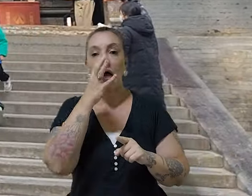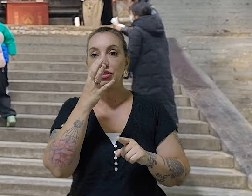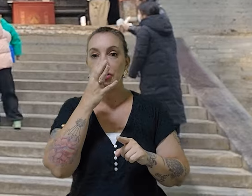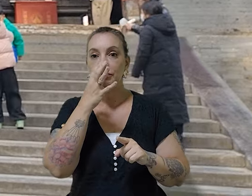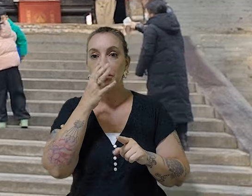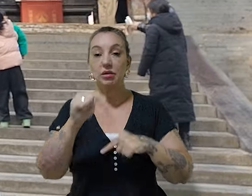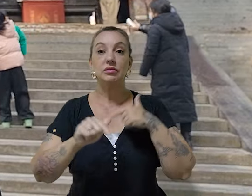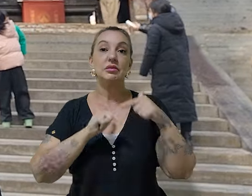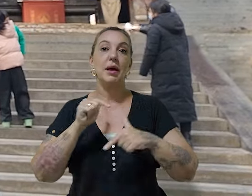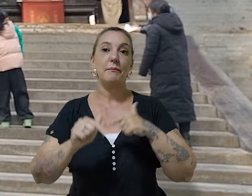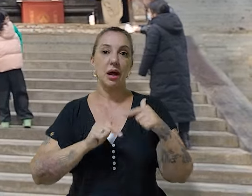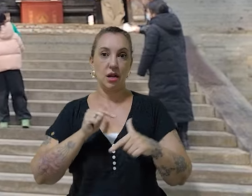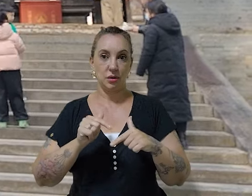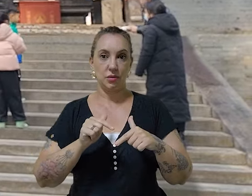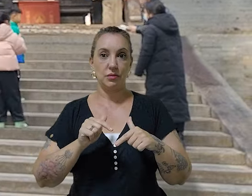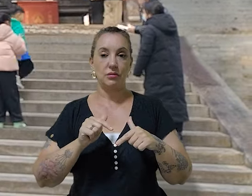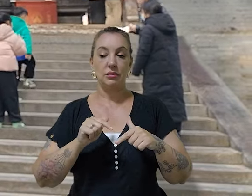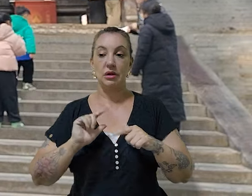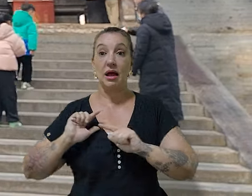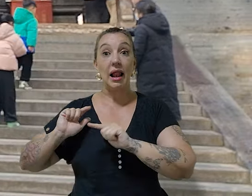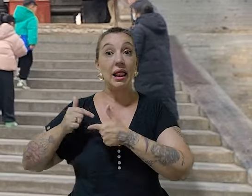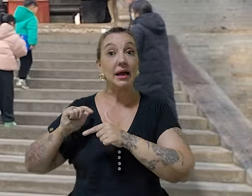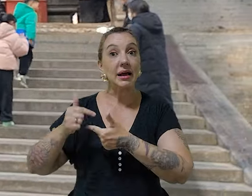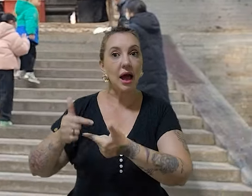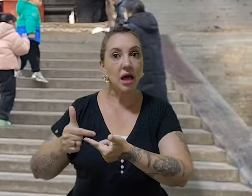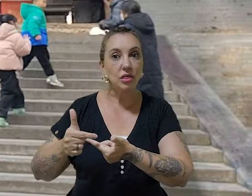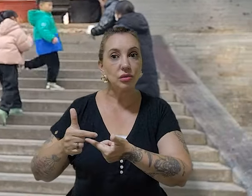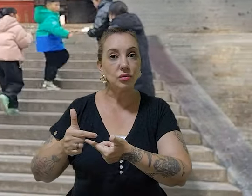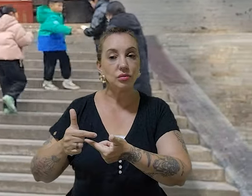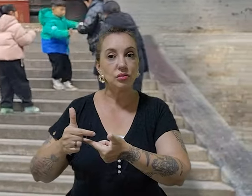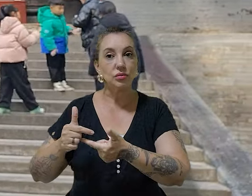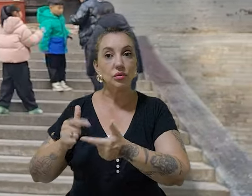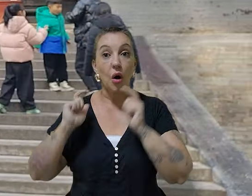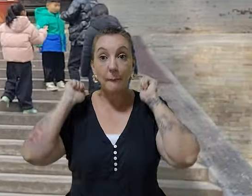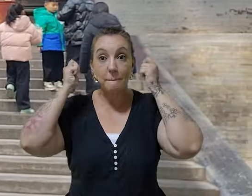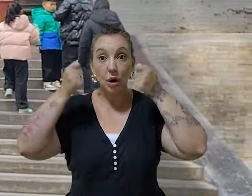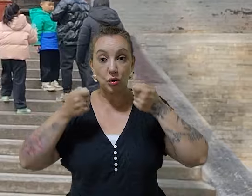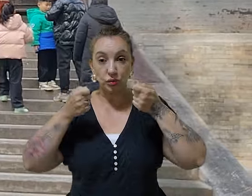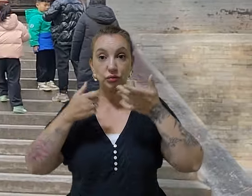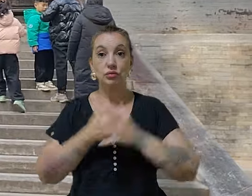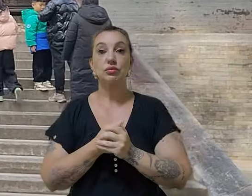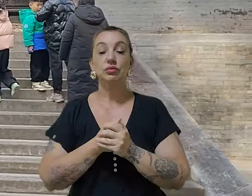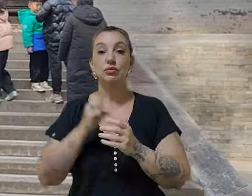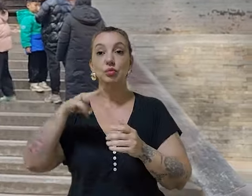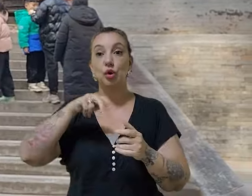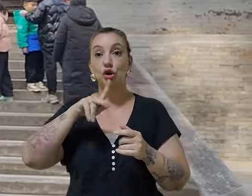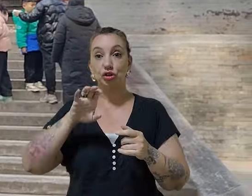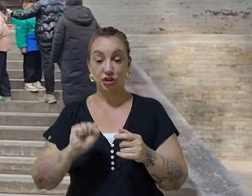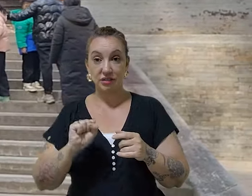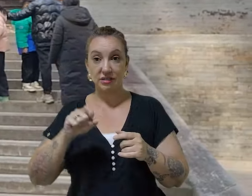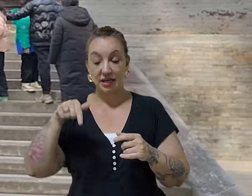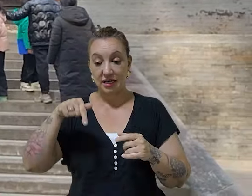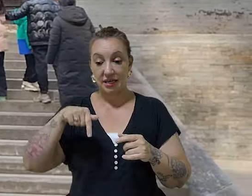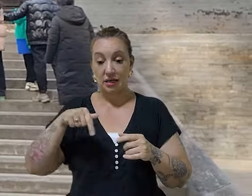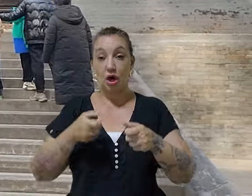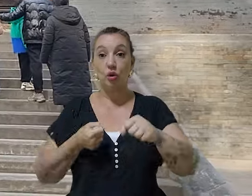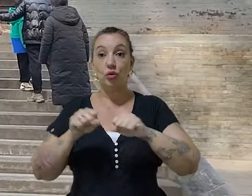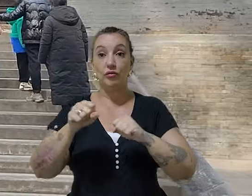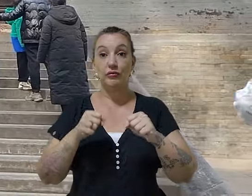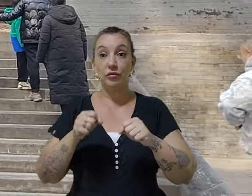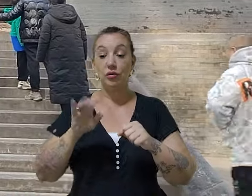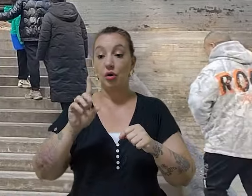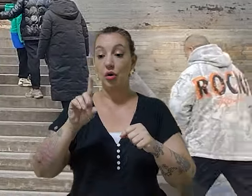admiradores do trabalho e do legado dos monges aqui do Templo Shaolin, tanto para o Kung Fu quanto para o